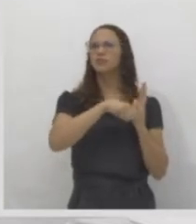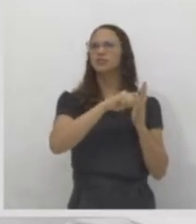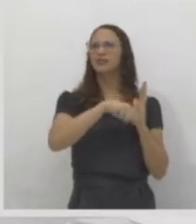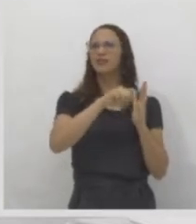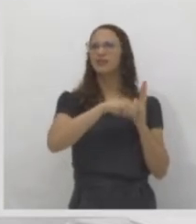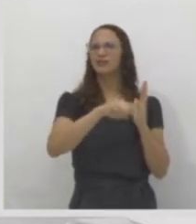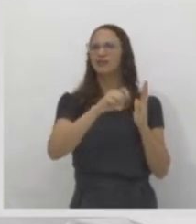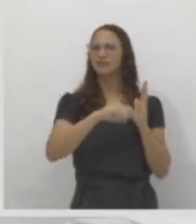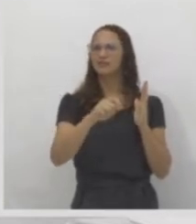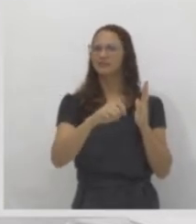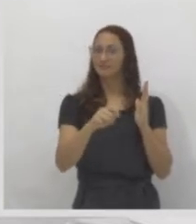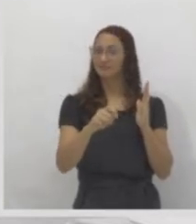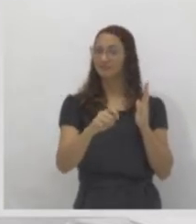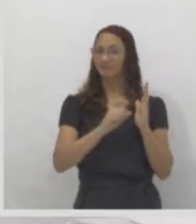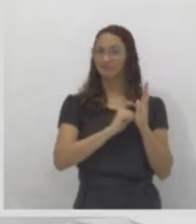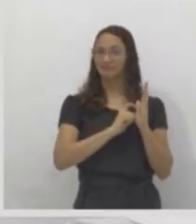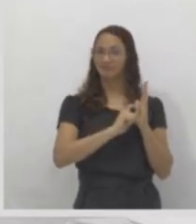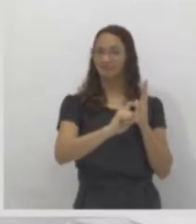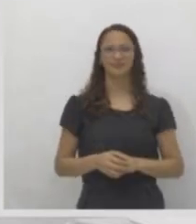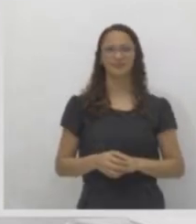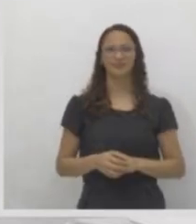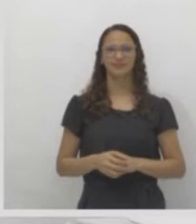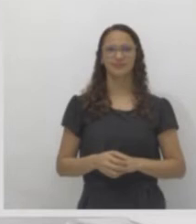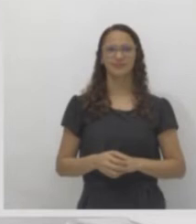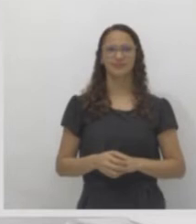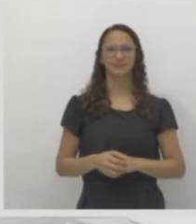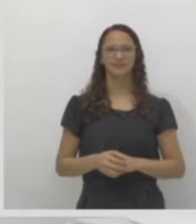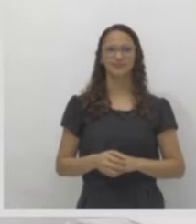na escrita por extenso.